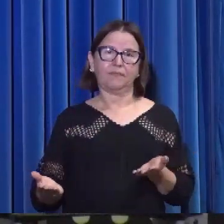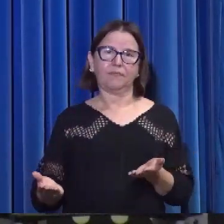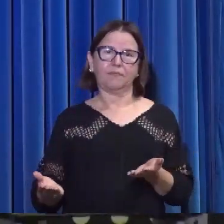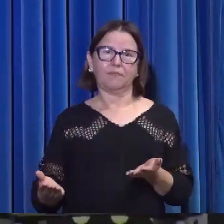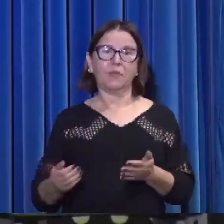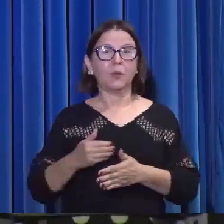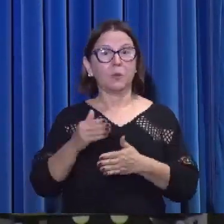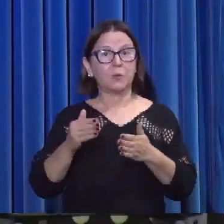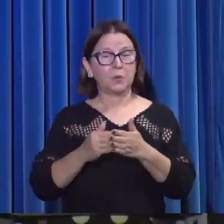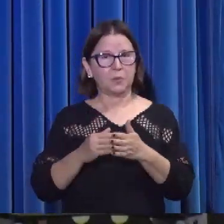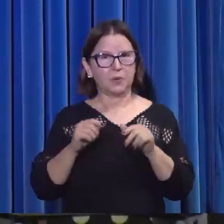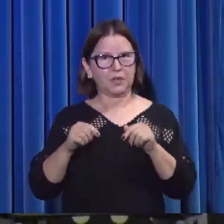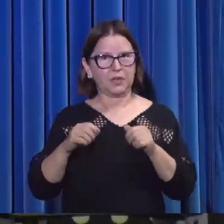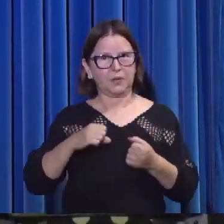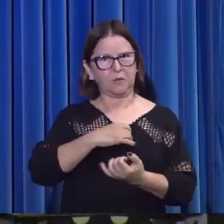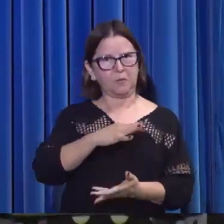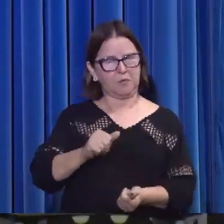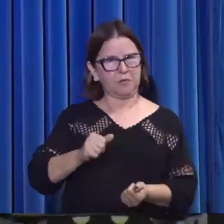Tudo nesse mundo vai.